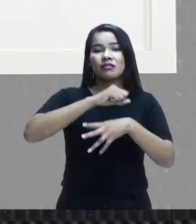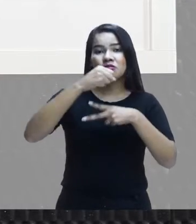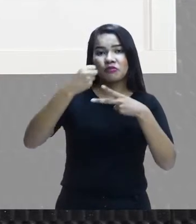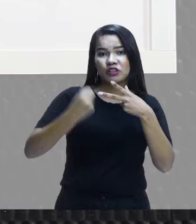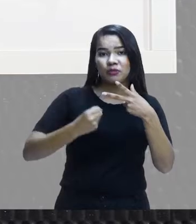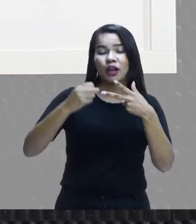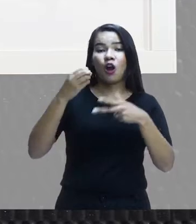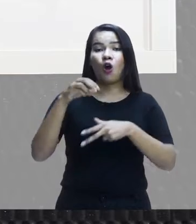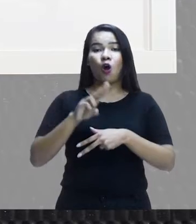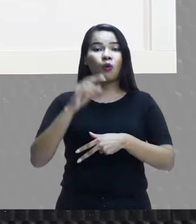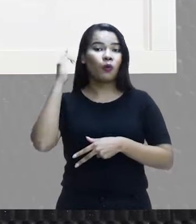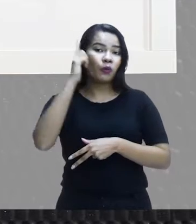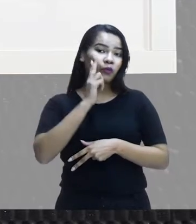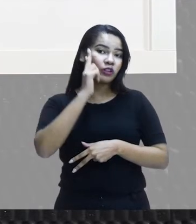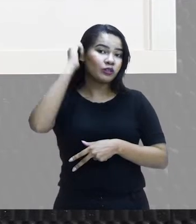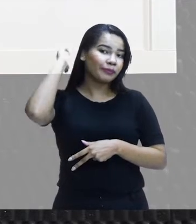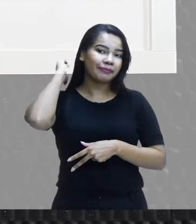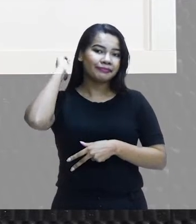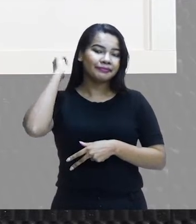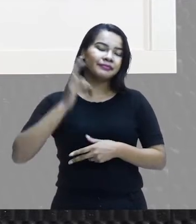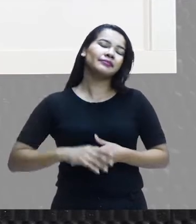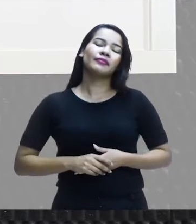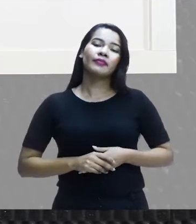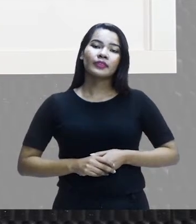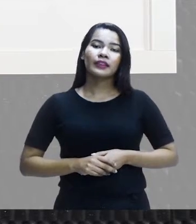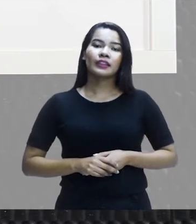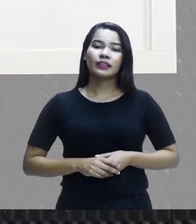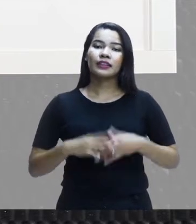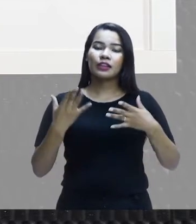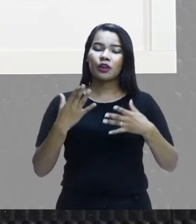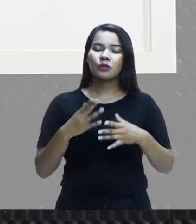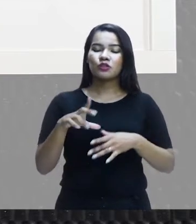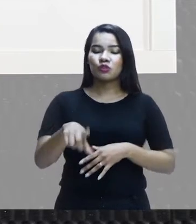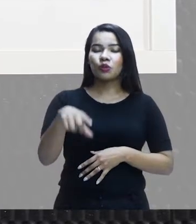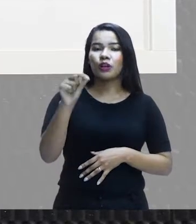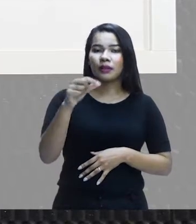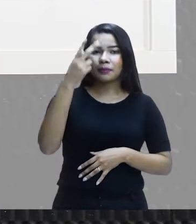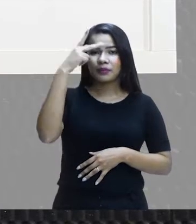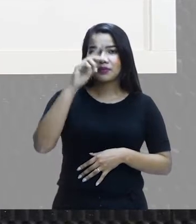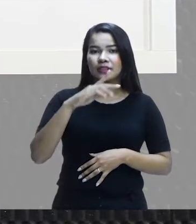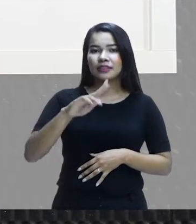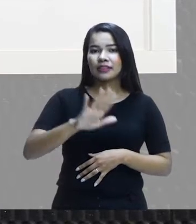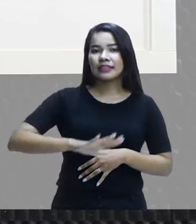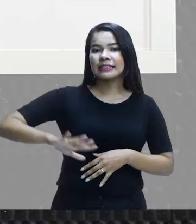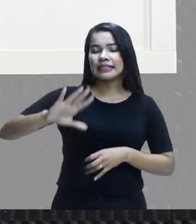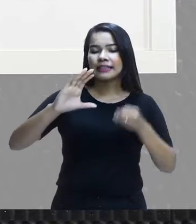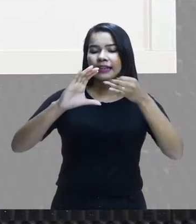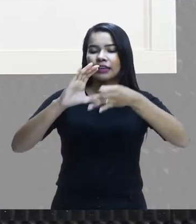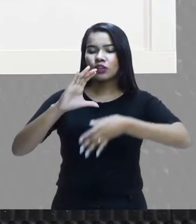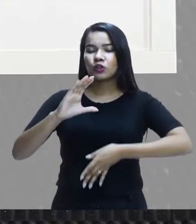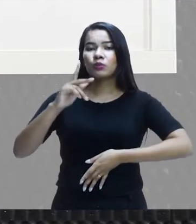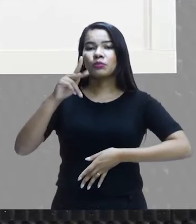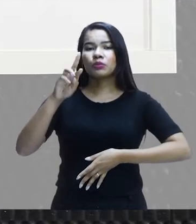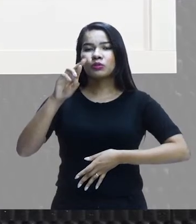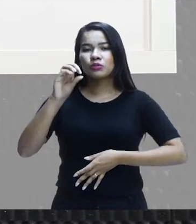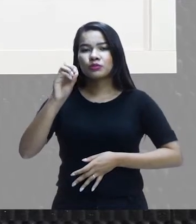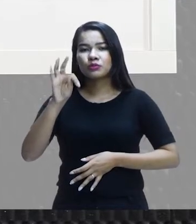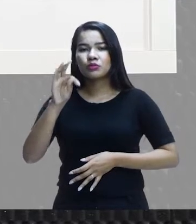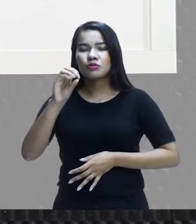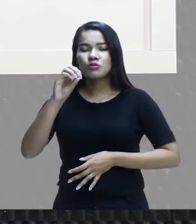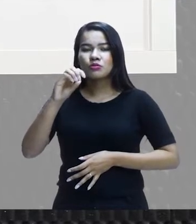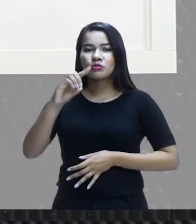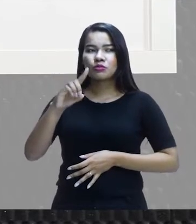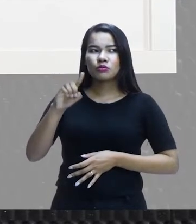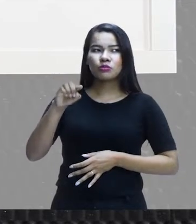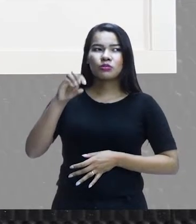tanto da UEMA quanto do Enem. Eu selecionei aqui para vocês algumas características dos protozoários. Os